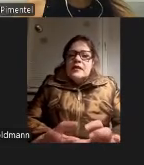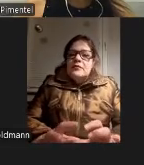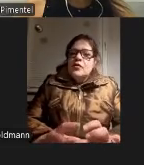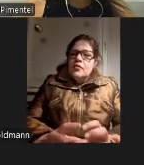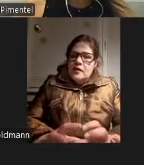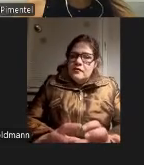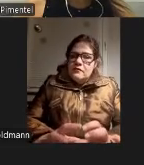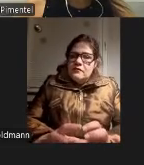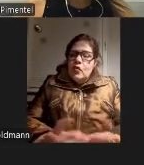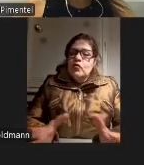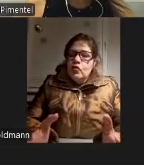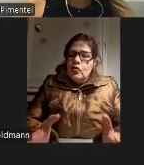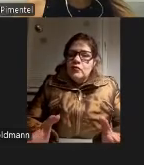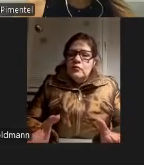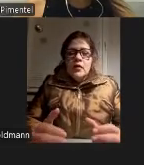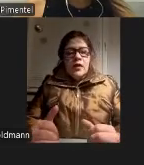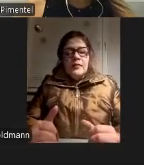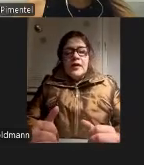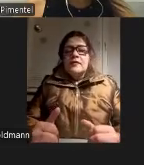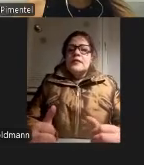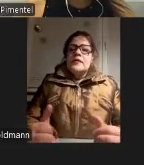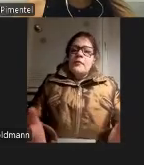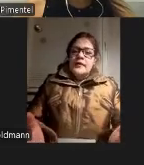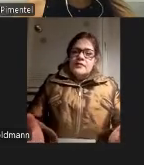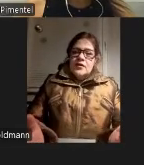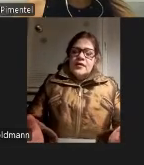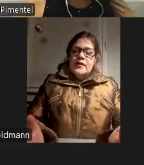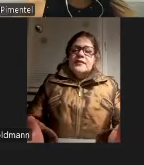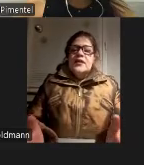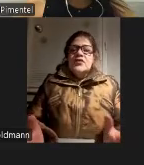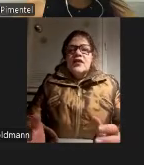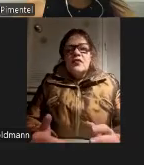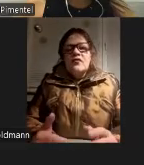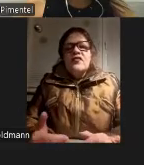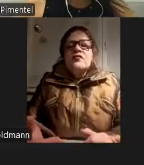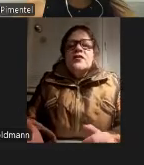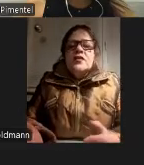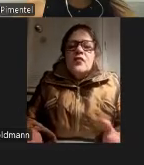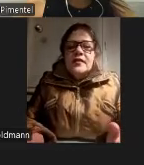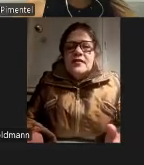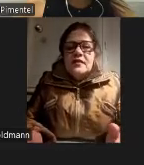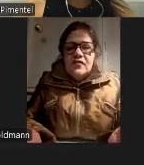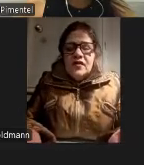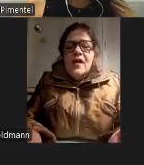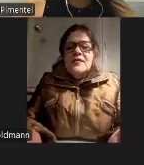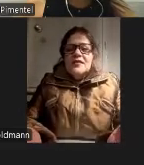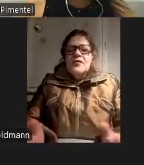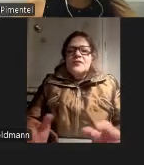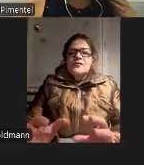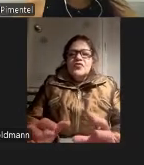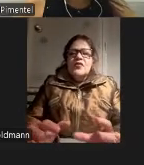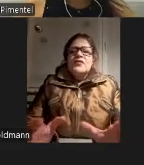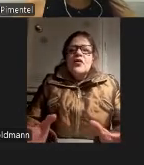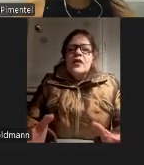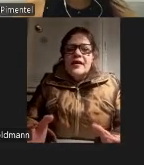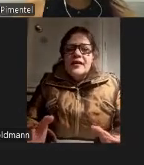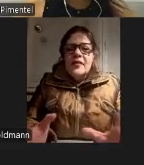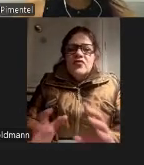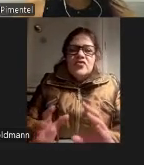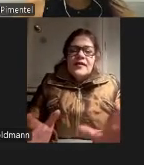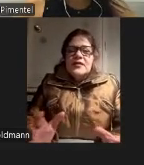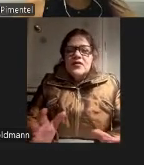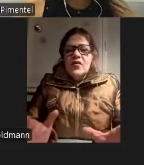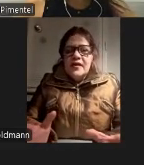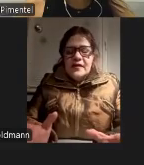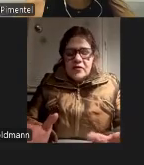meu cérebro encolheu, como um todo. Eu também tinha 1,56 m, virei com 1,55,5. Nós vamos encolhendo,